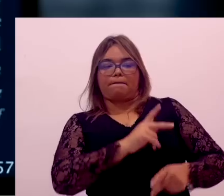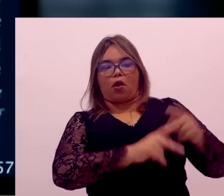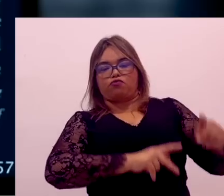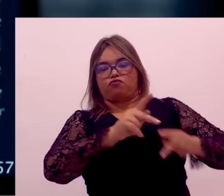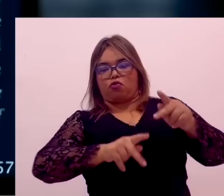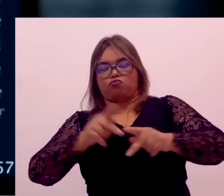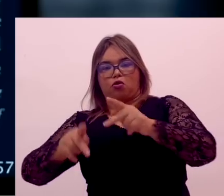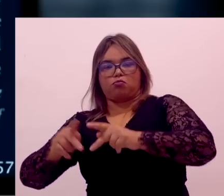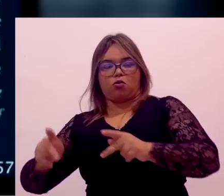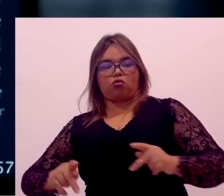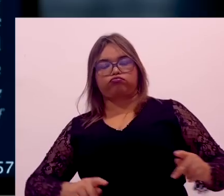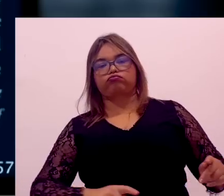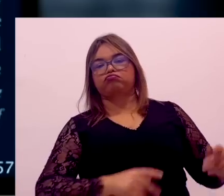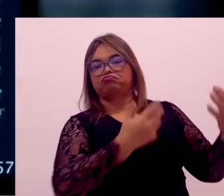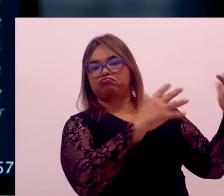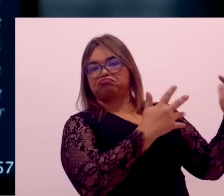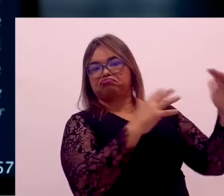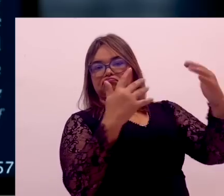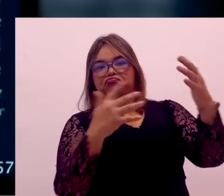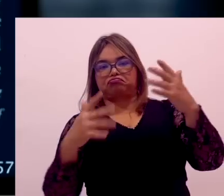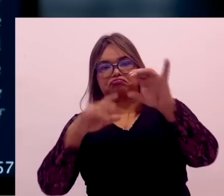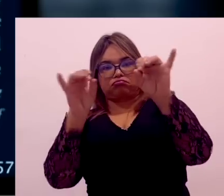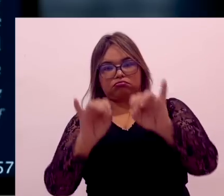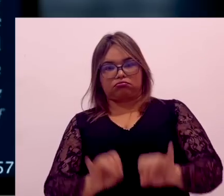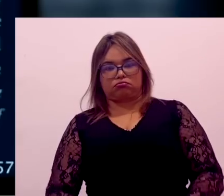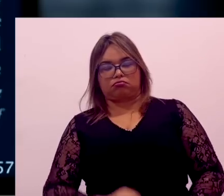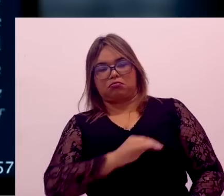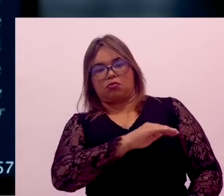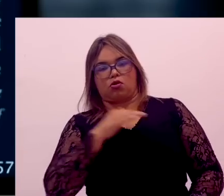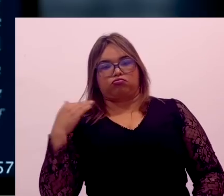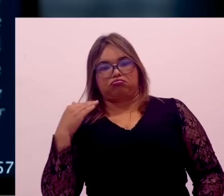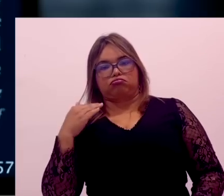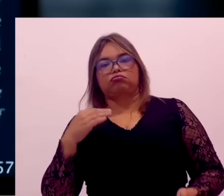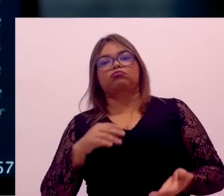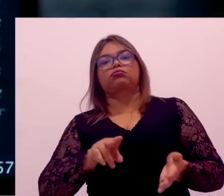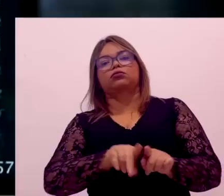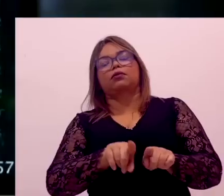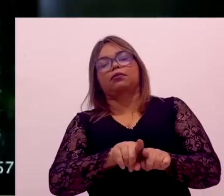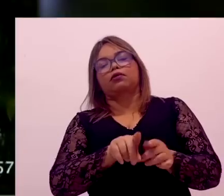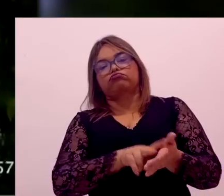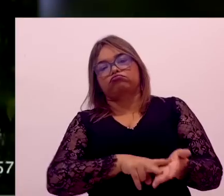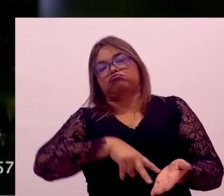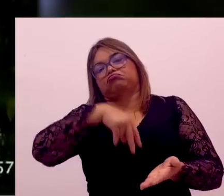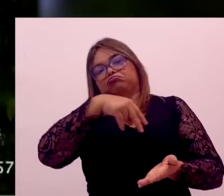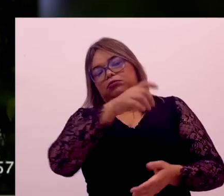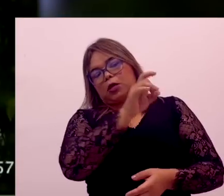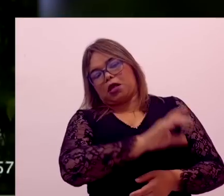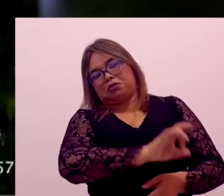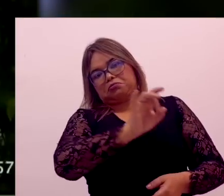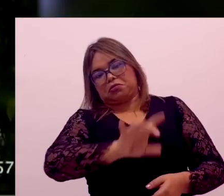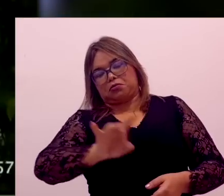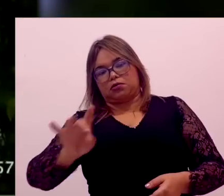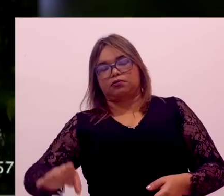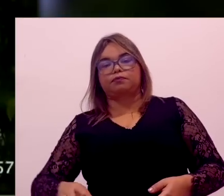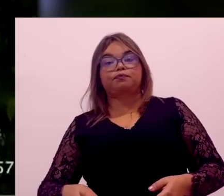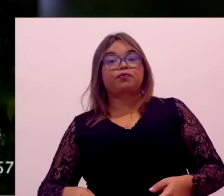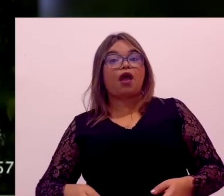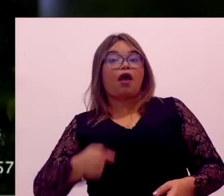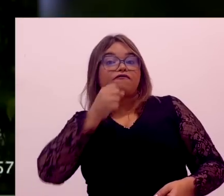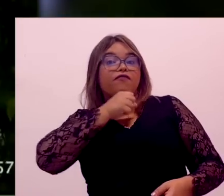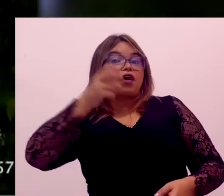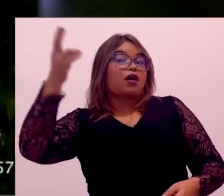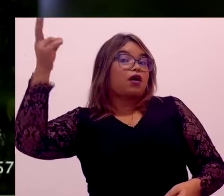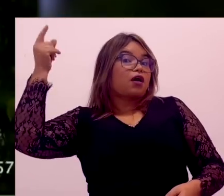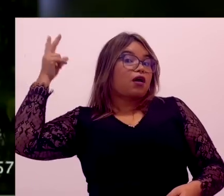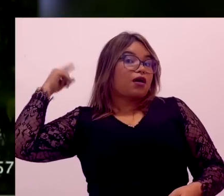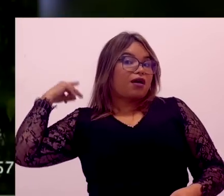Assim, em outras palavras, a antiga religião, que contrafez a religião de salvação de Jesus Cristo, é a religião da